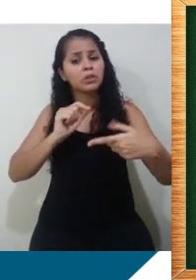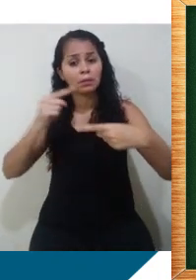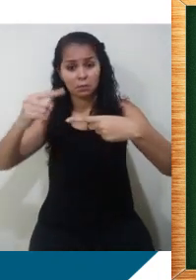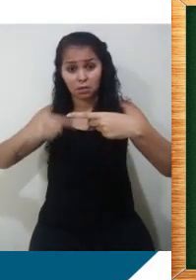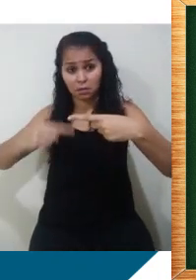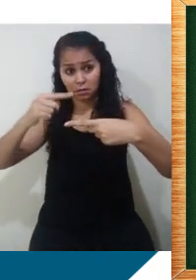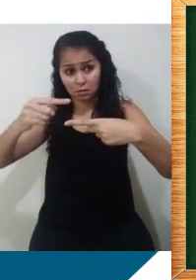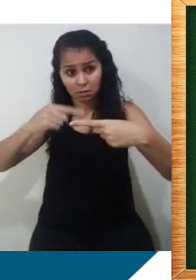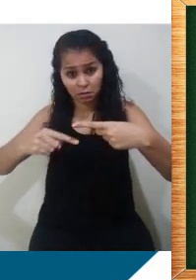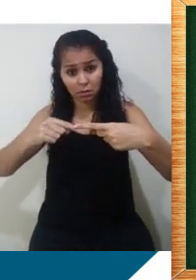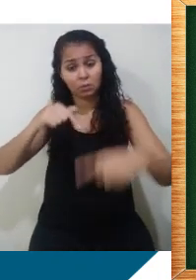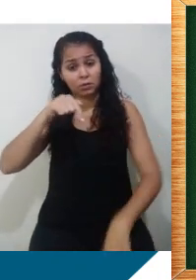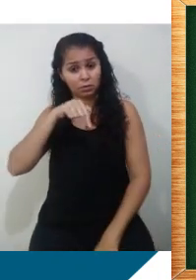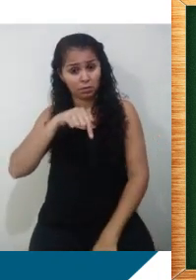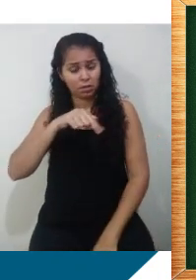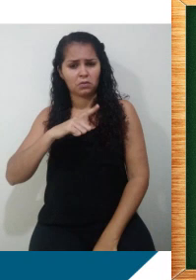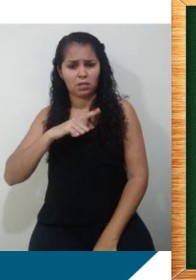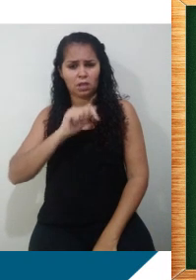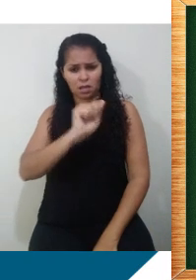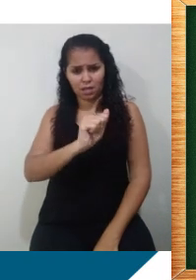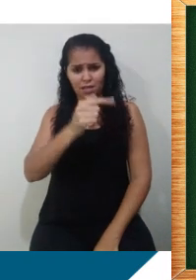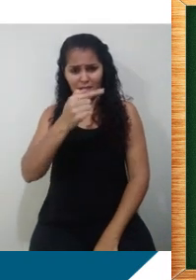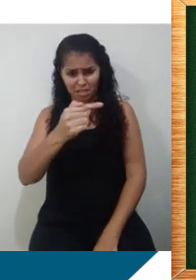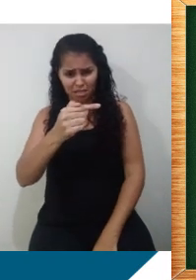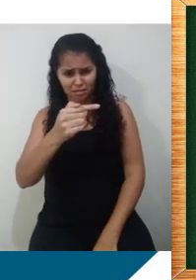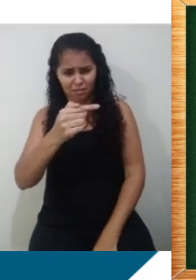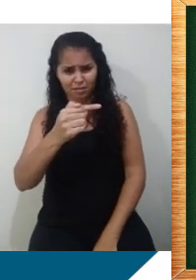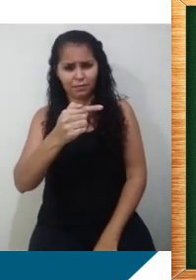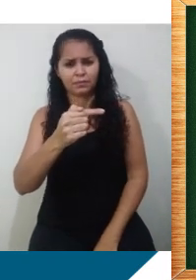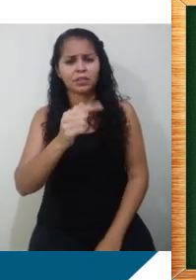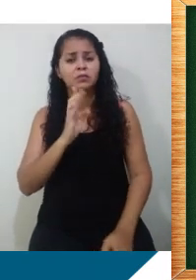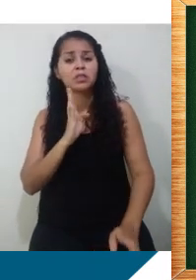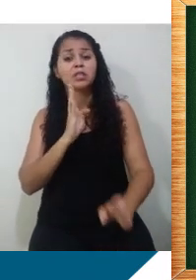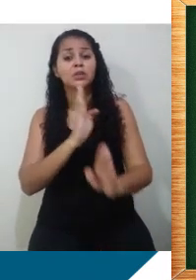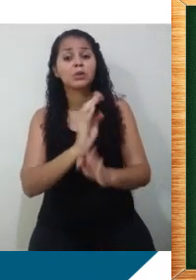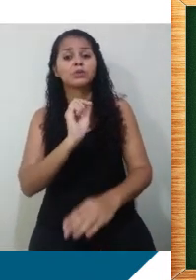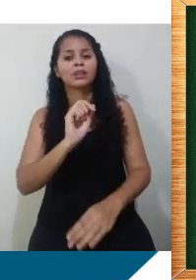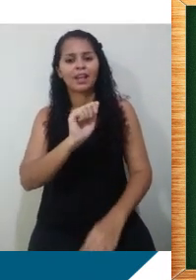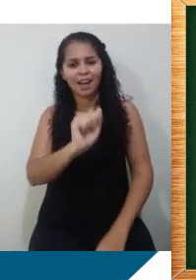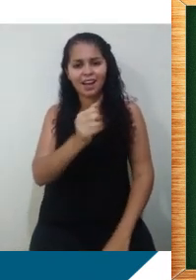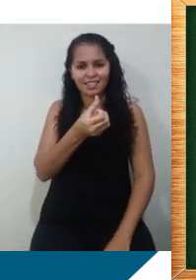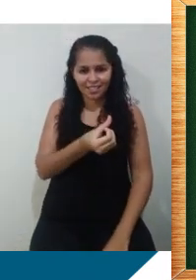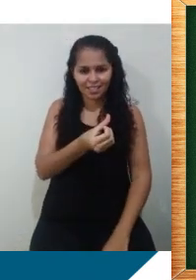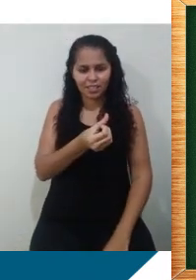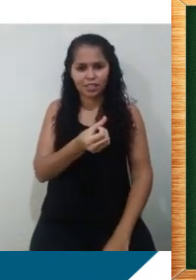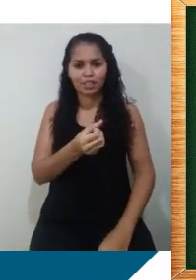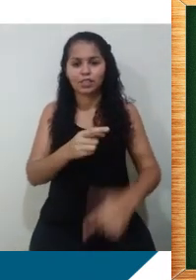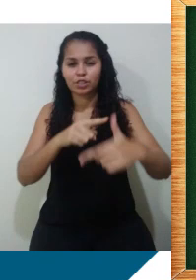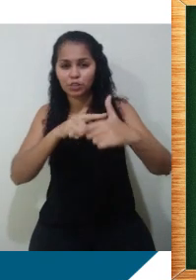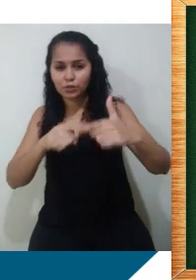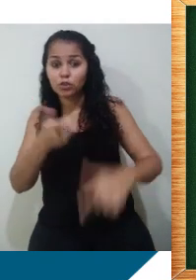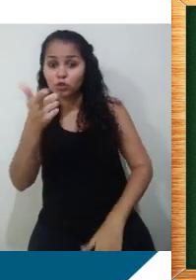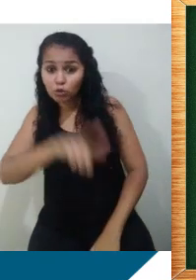Você tem um A7. Dividindo pela razão Q, você encontra o A6. Dividindo pela razão novamente,